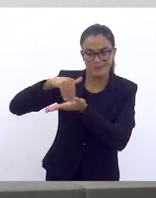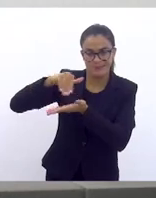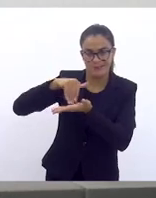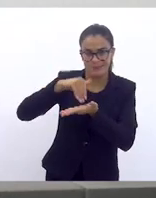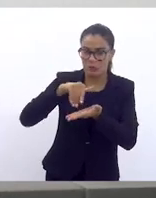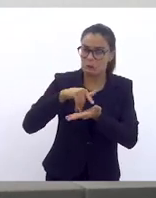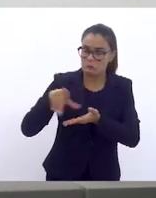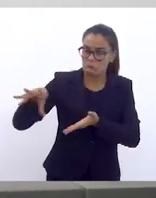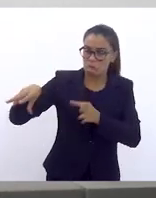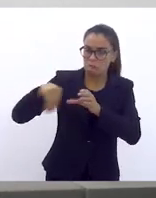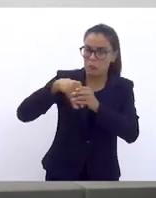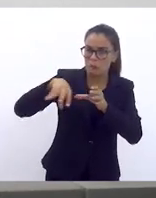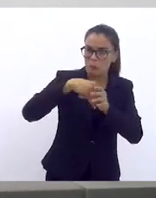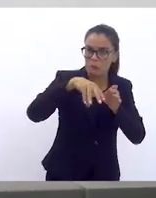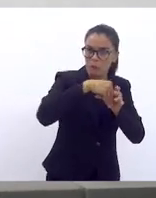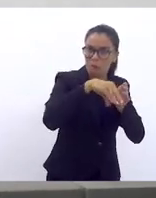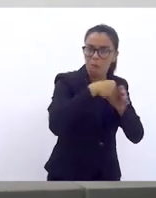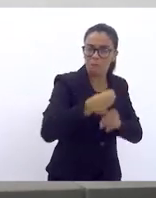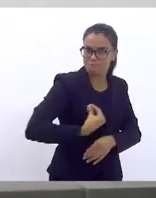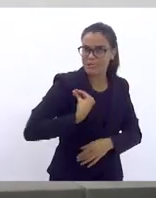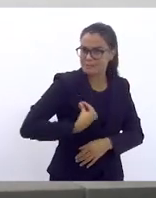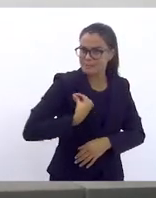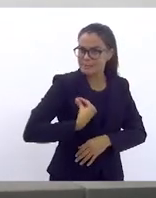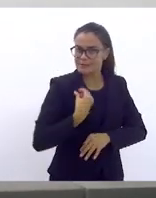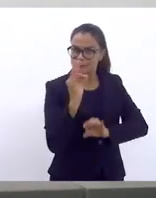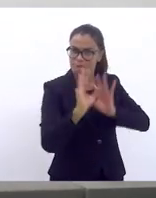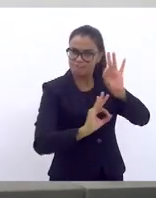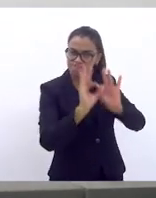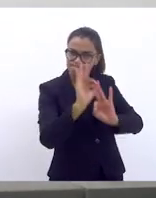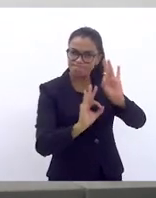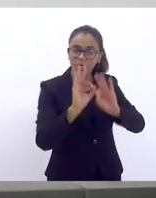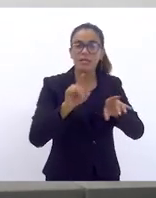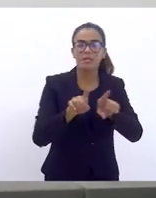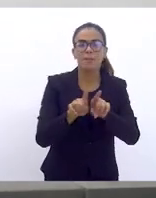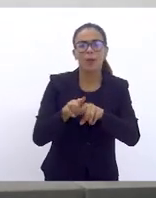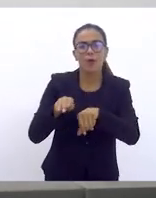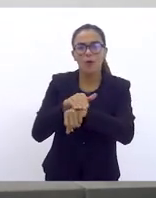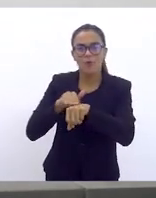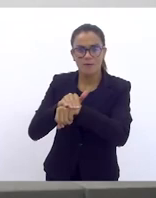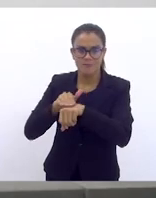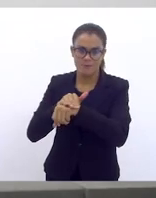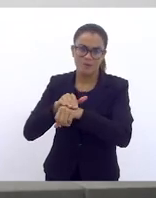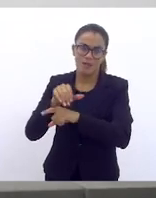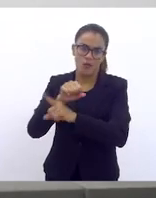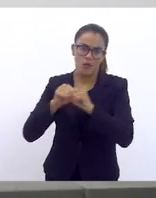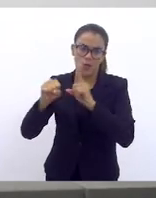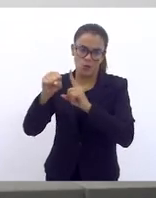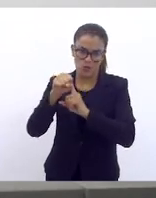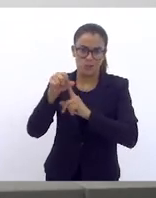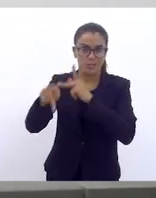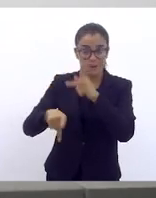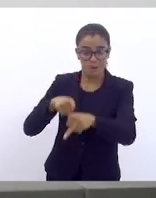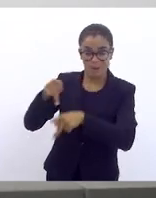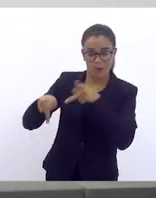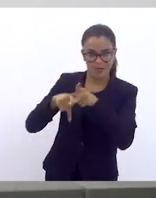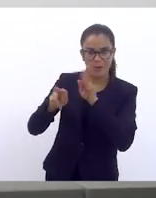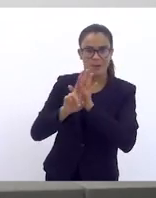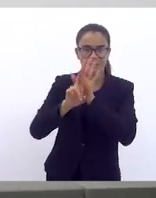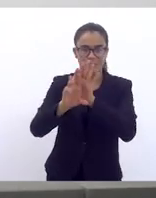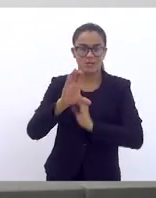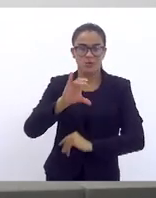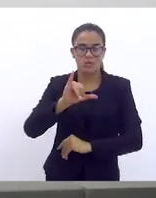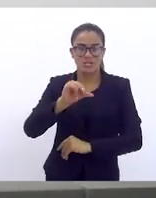desse planejamento e vamos conversar também com a sociedade civil organizada através da federações